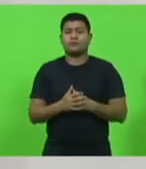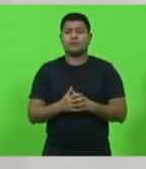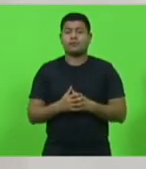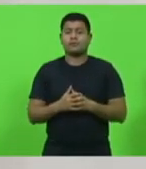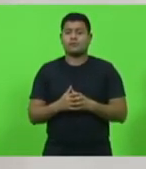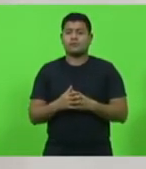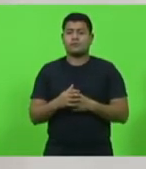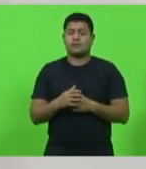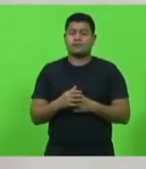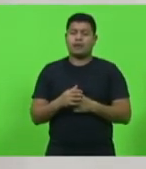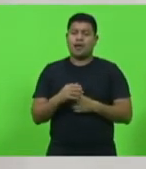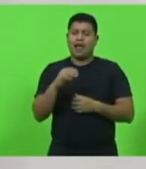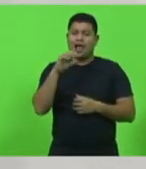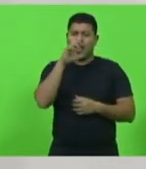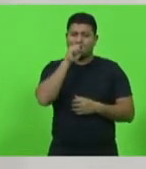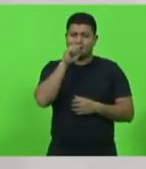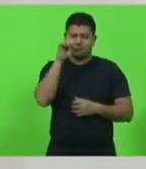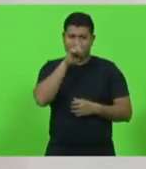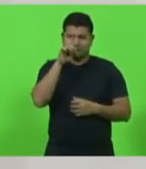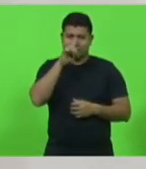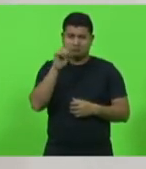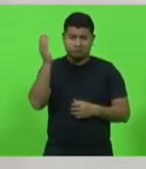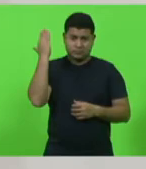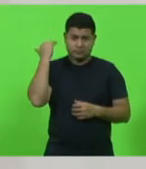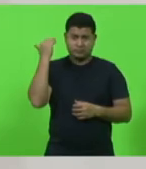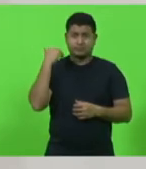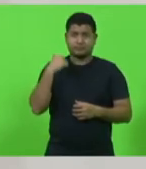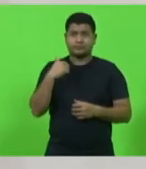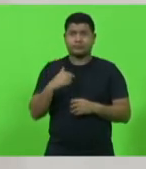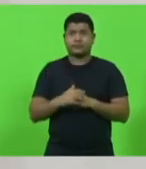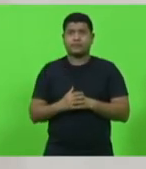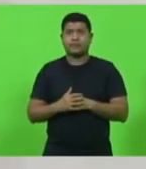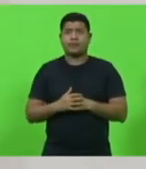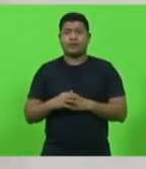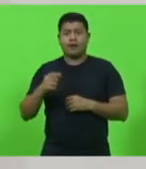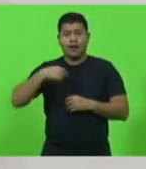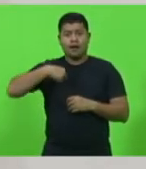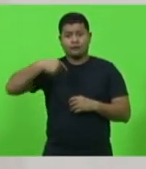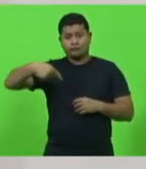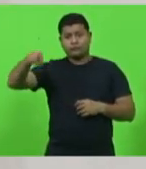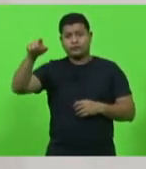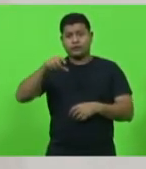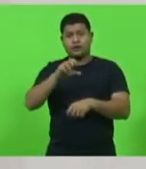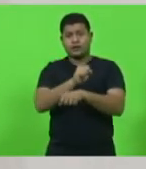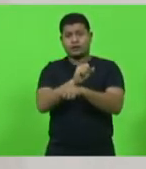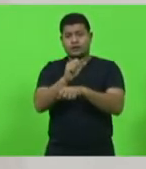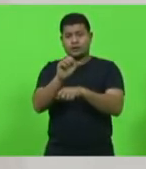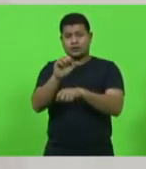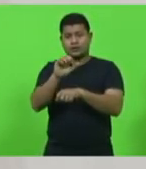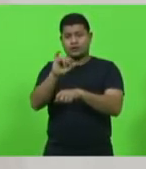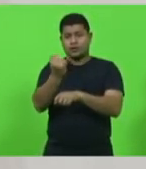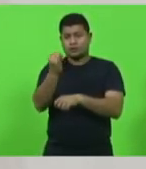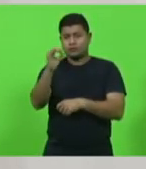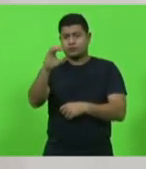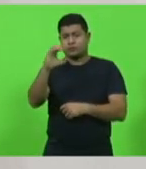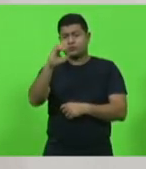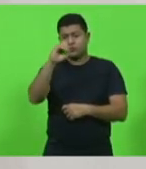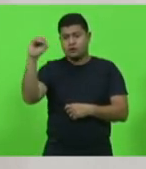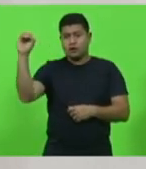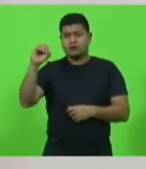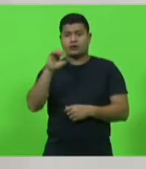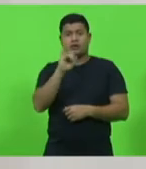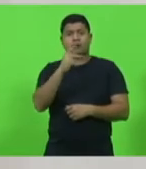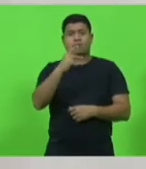semana, deputado Sargento Lima, deputada Marlene, estive lá em São João do Oeste, em Porã do Oeste,